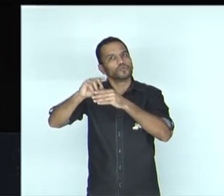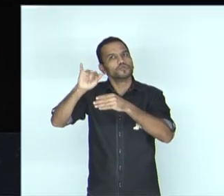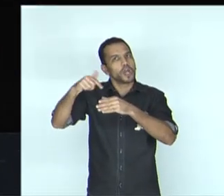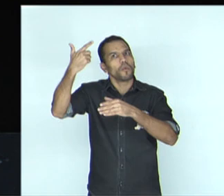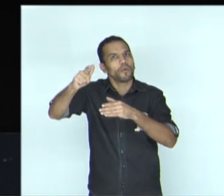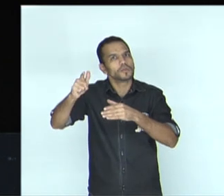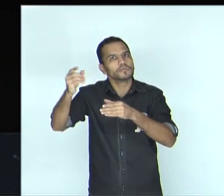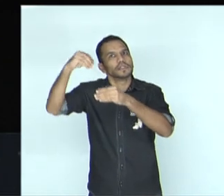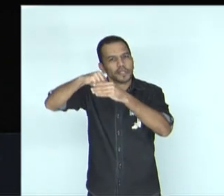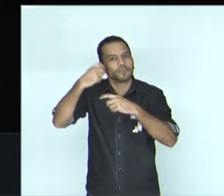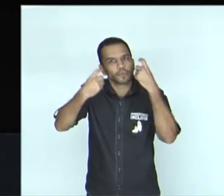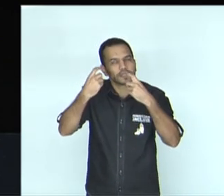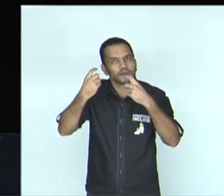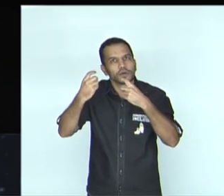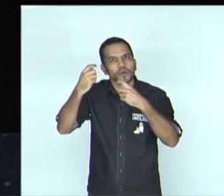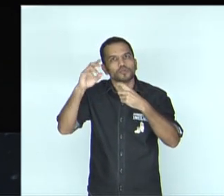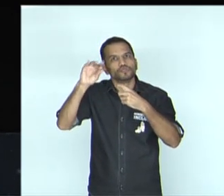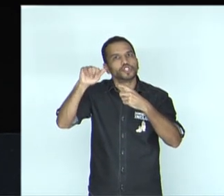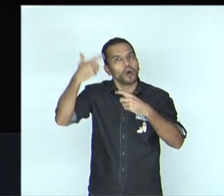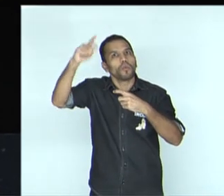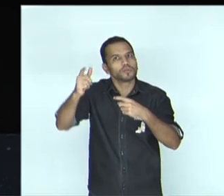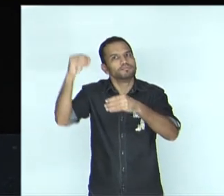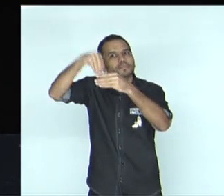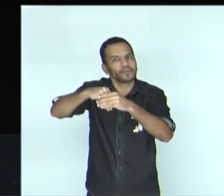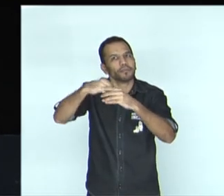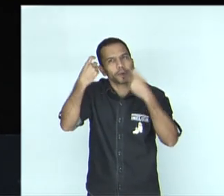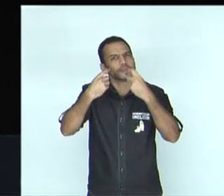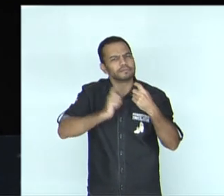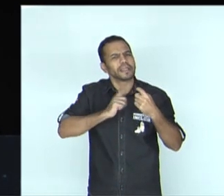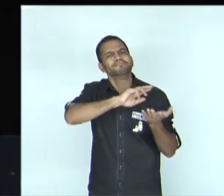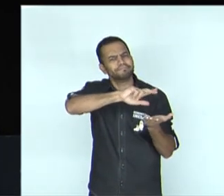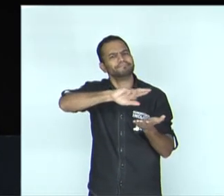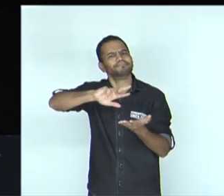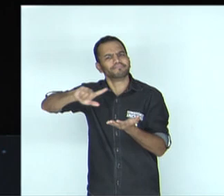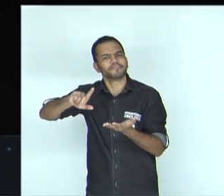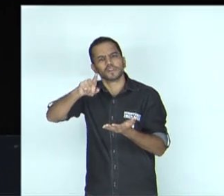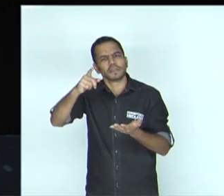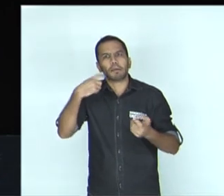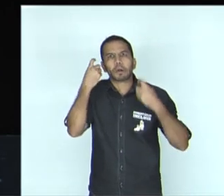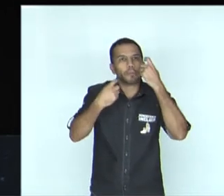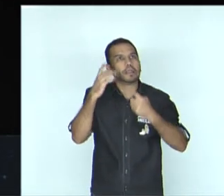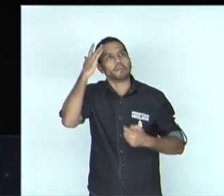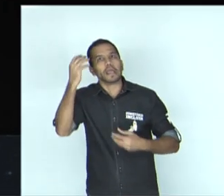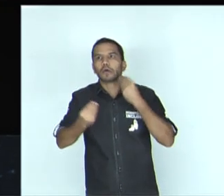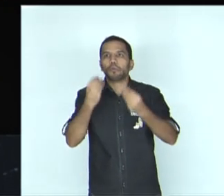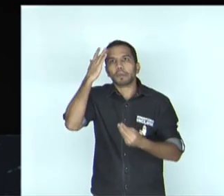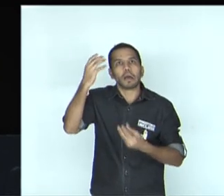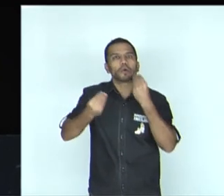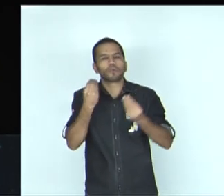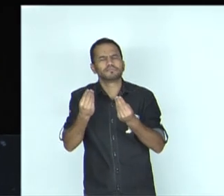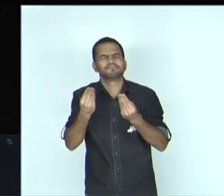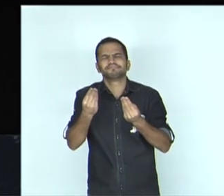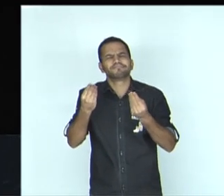mal. O que o texto está dizendo? Está dizendo assim, você fica ansioso pelo amanhã, amanhã já vai ter o teu problema, tá? E